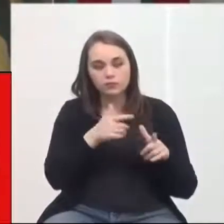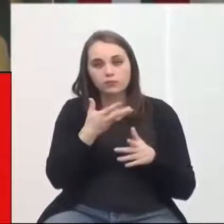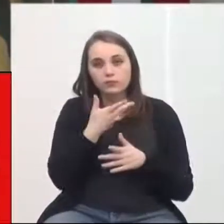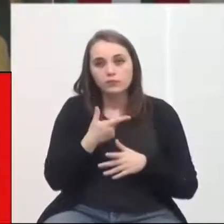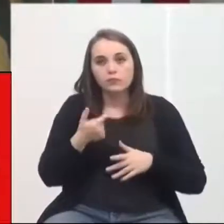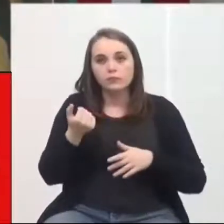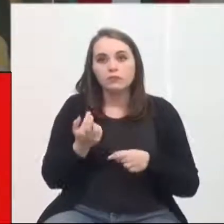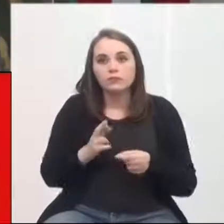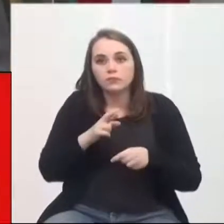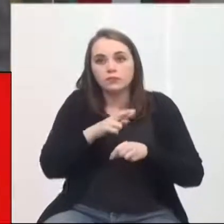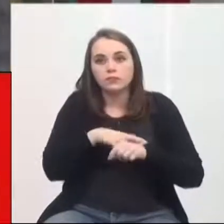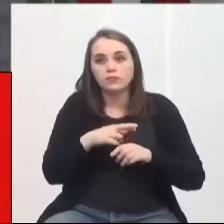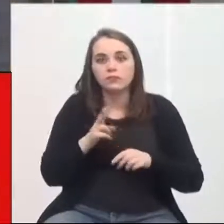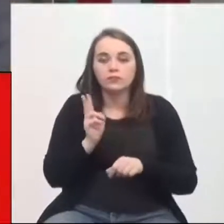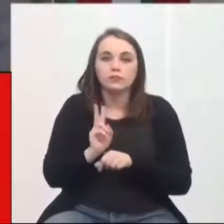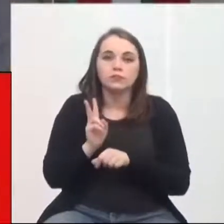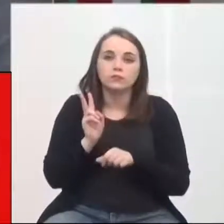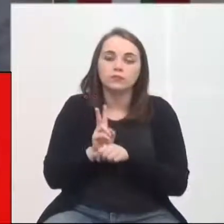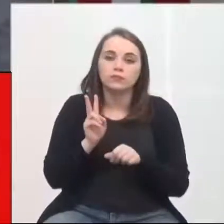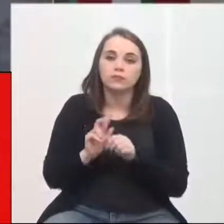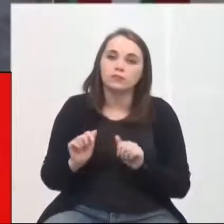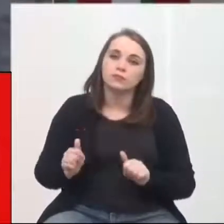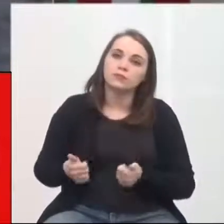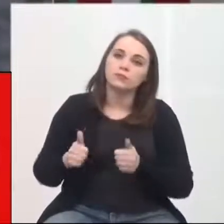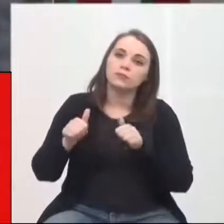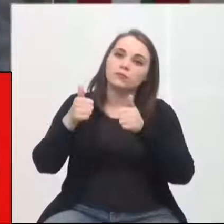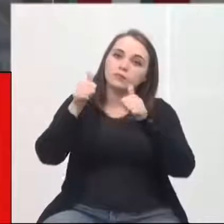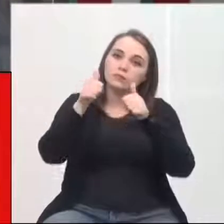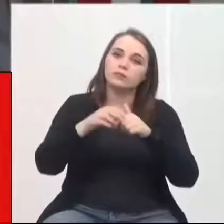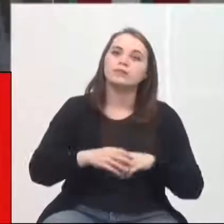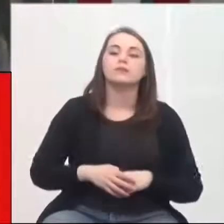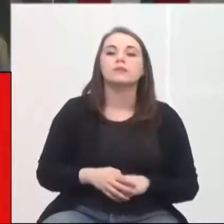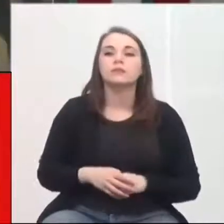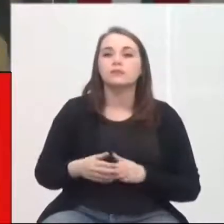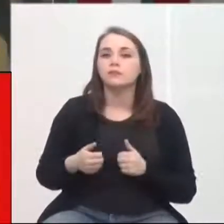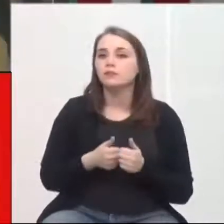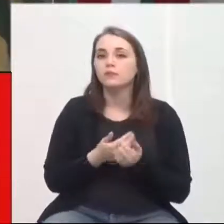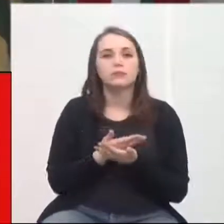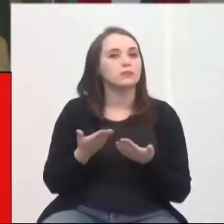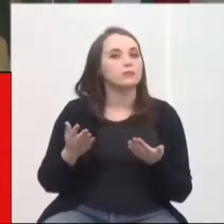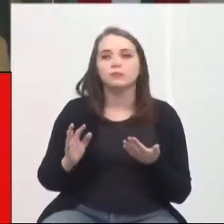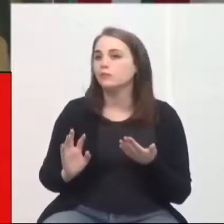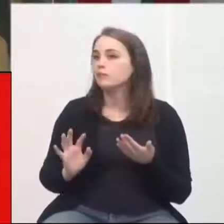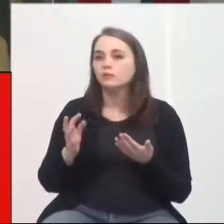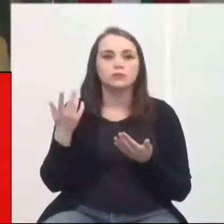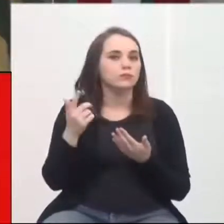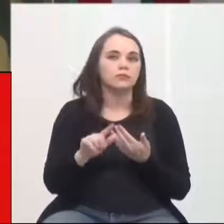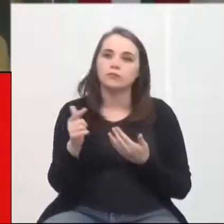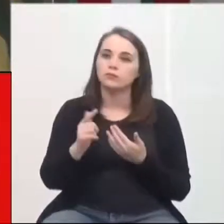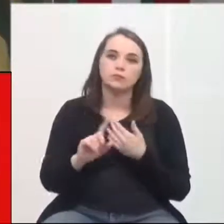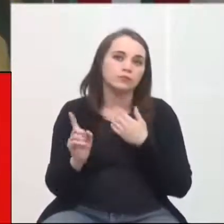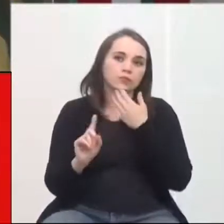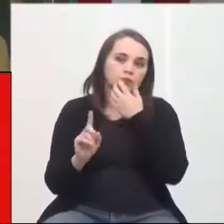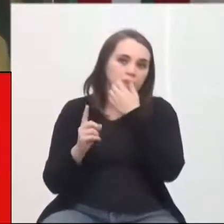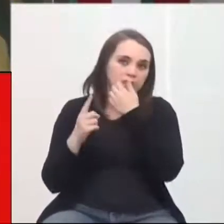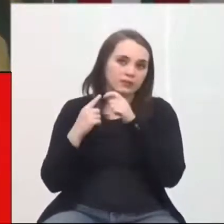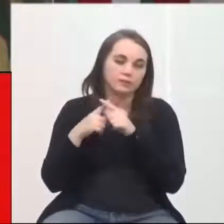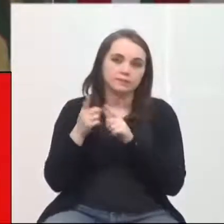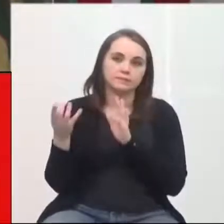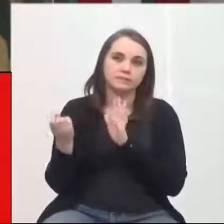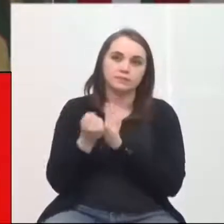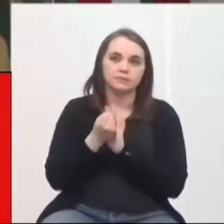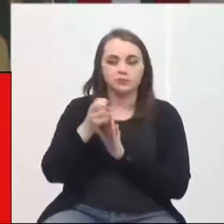recuperação imediata, de conservação e de acompanhamento, né, para que isso não continue acontecendo, exatamente por ser um marco da